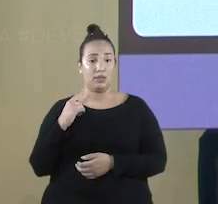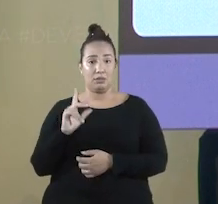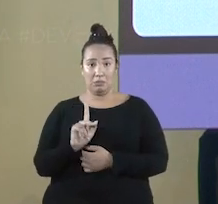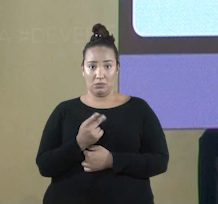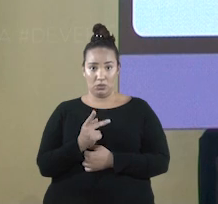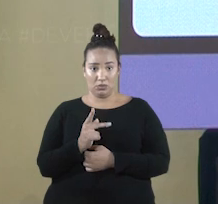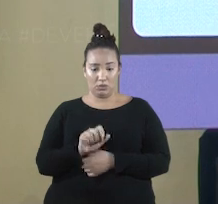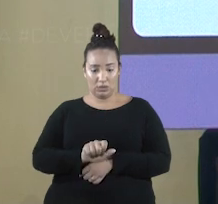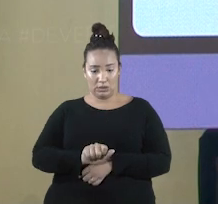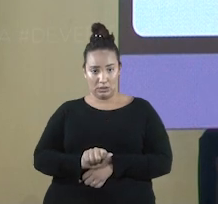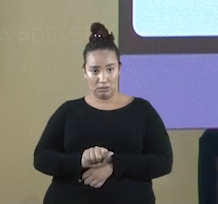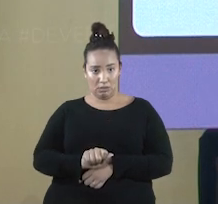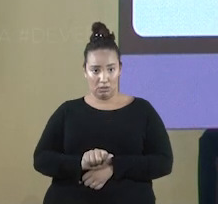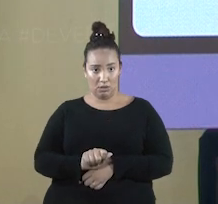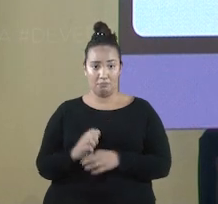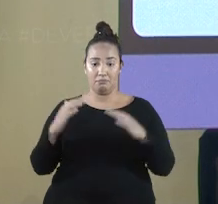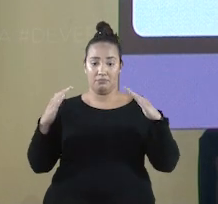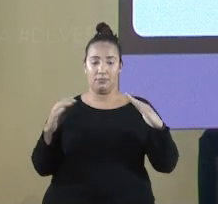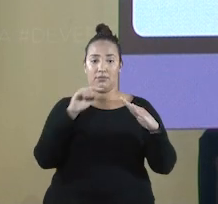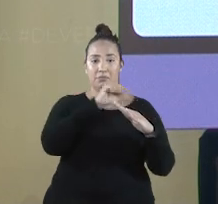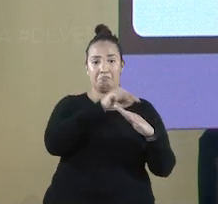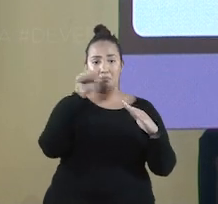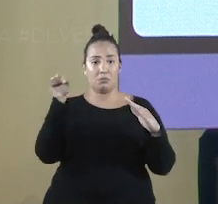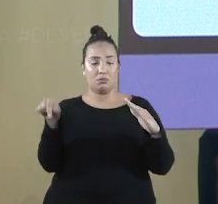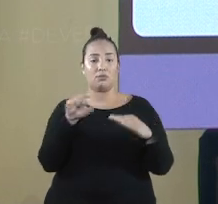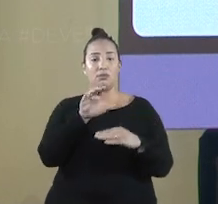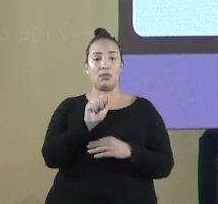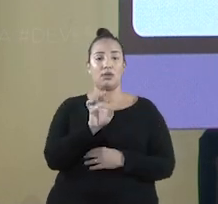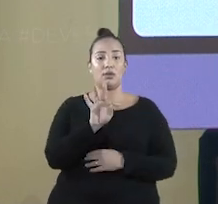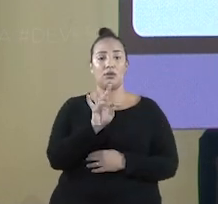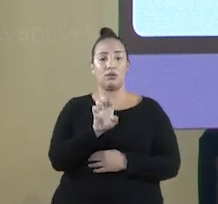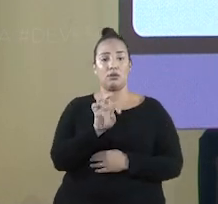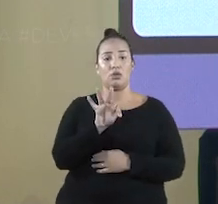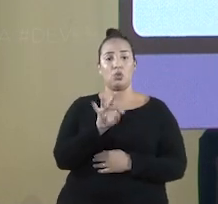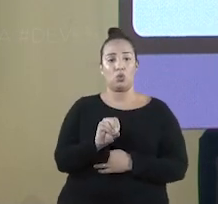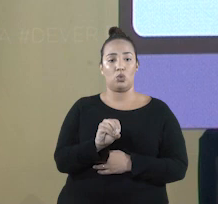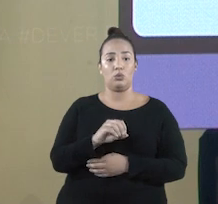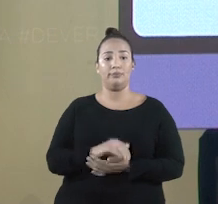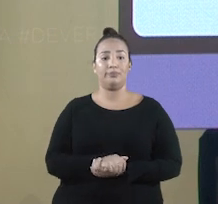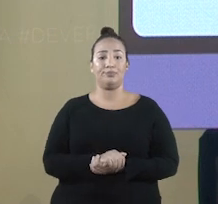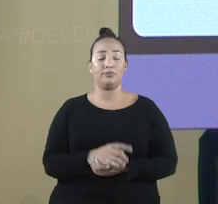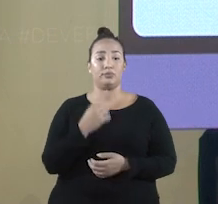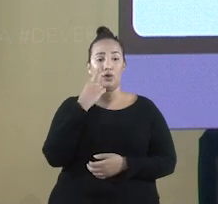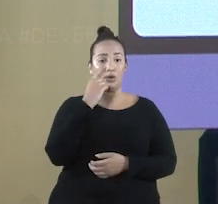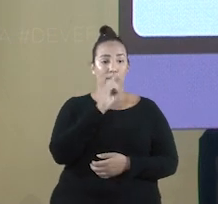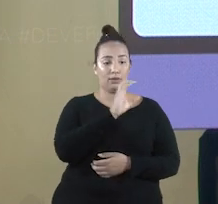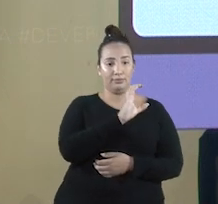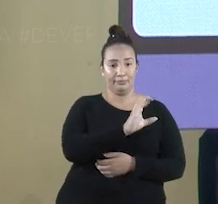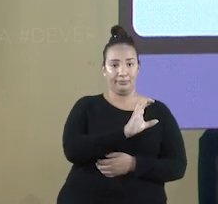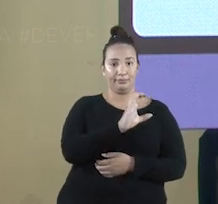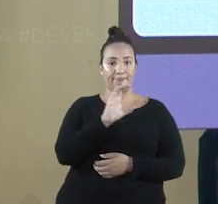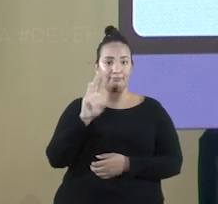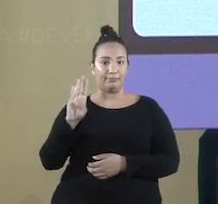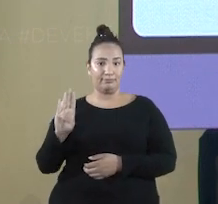que será A, e aqui os 2 catetos. E chamaremos esses 2 catetos